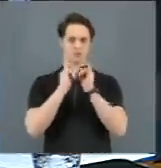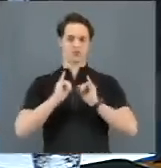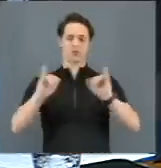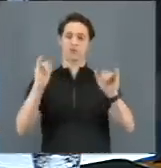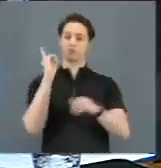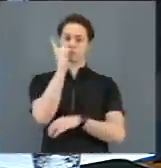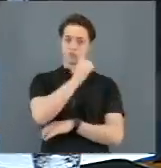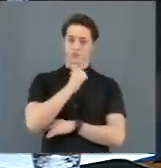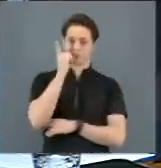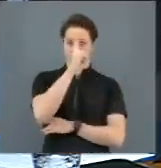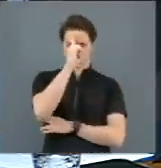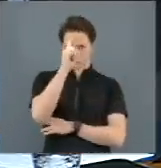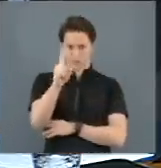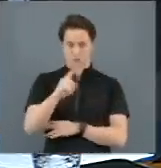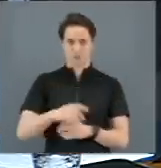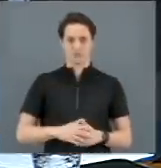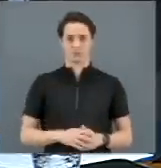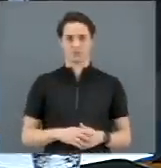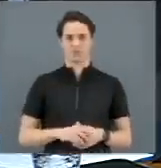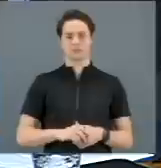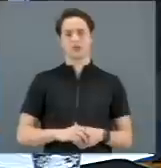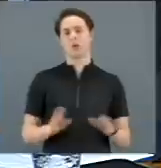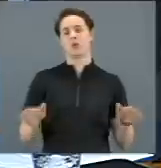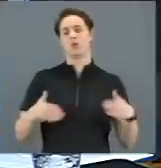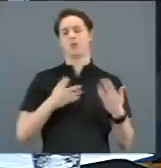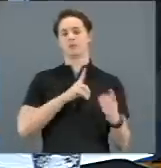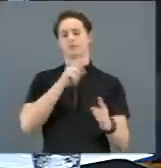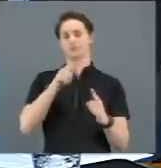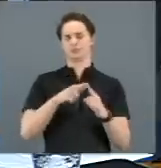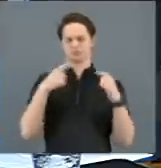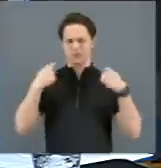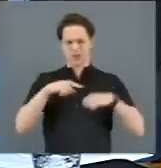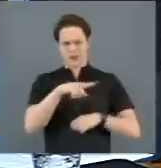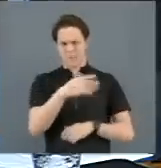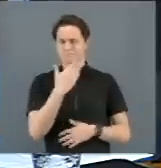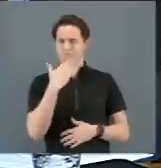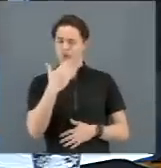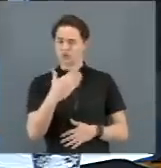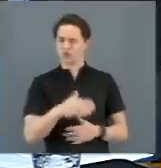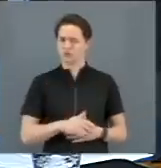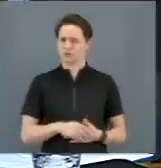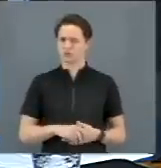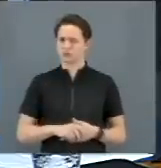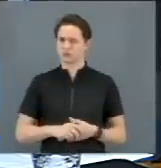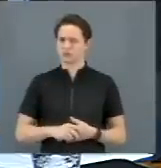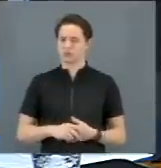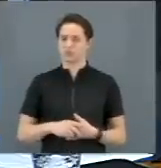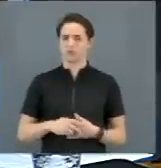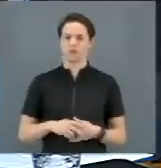domingo. Com qual intenção? Precisa ele pedir isso para embaixadores?